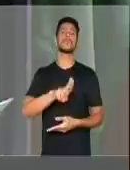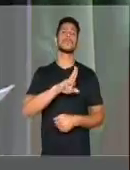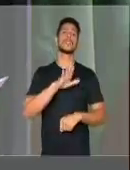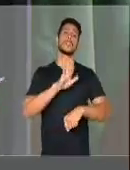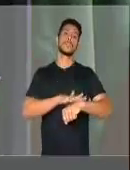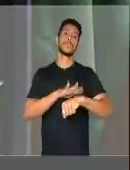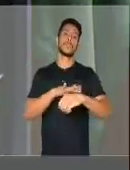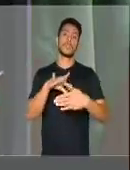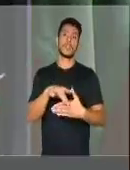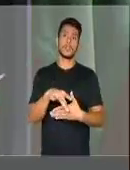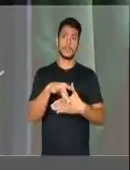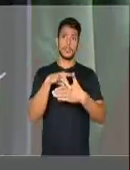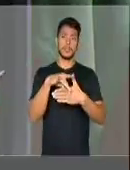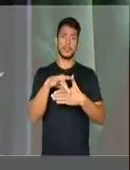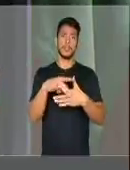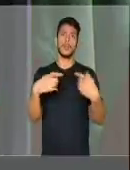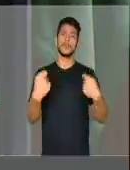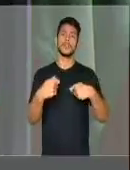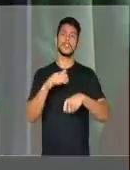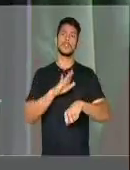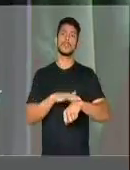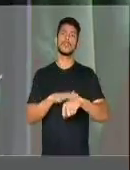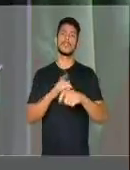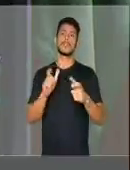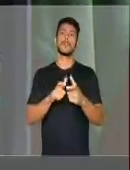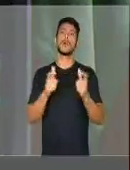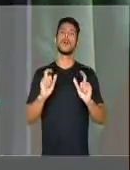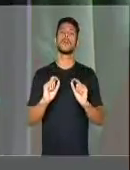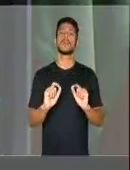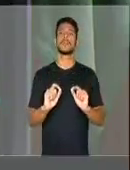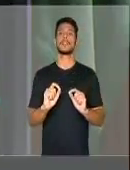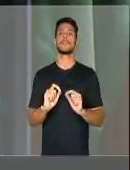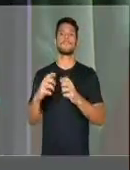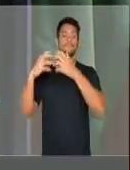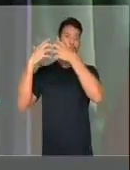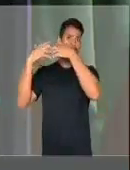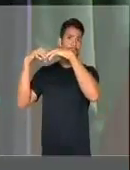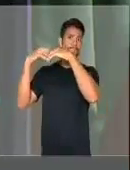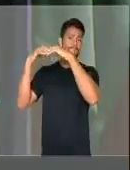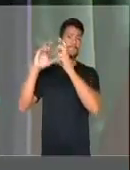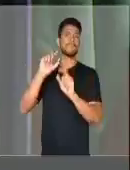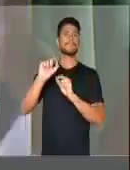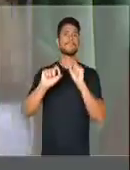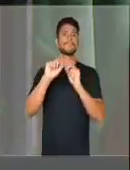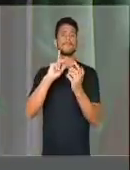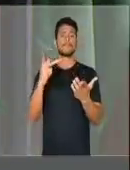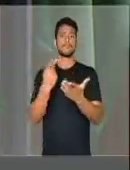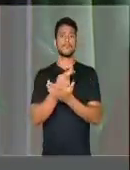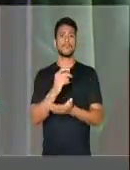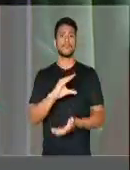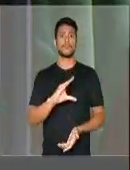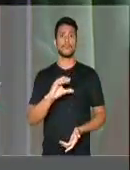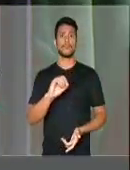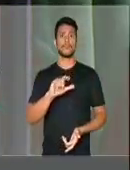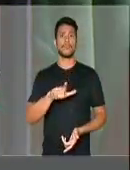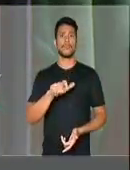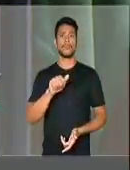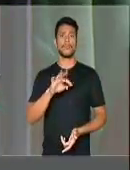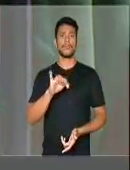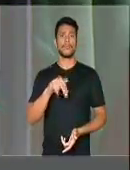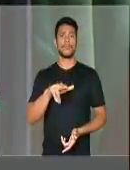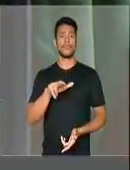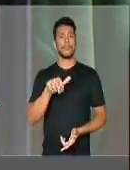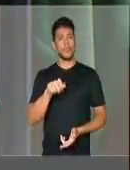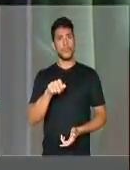liderança, preciso de um período maior, para fazer uma reflexão sobre o que está acontecendo lá em Colatina, desde o